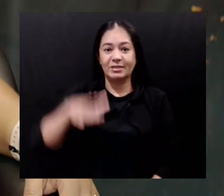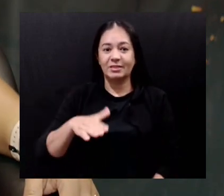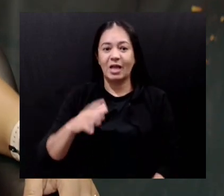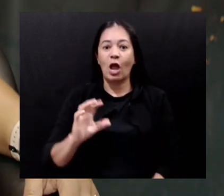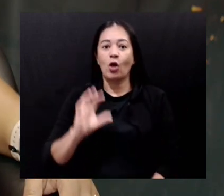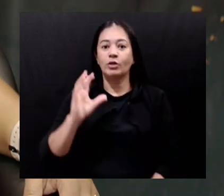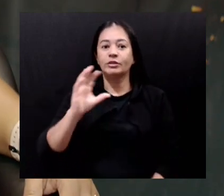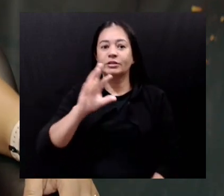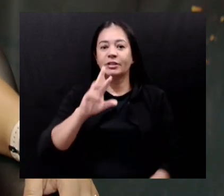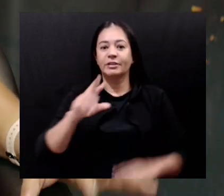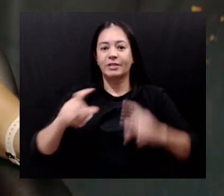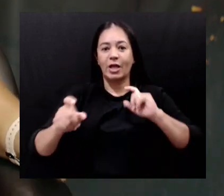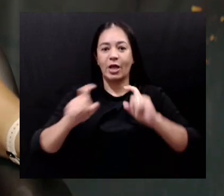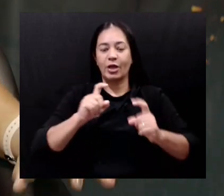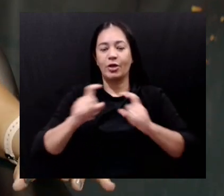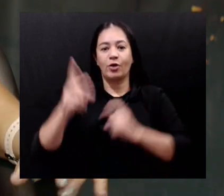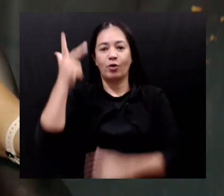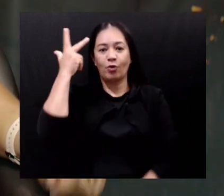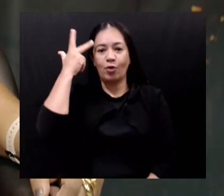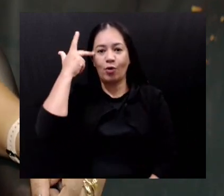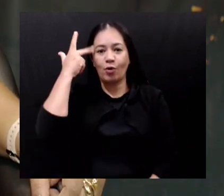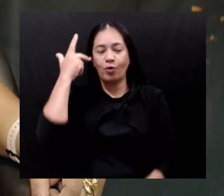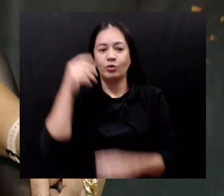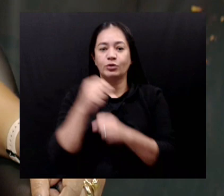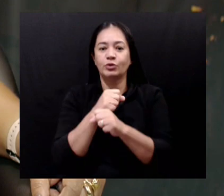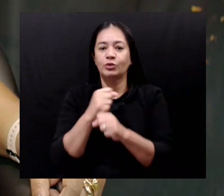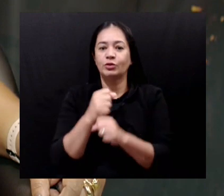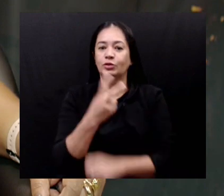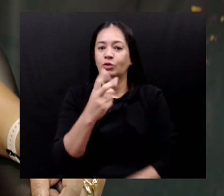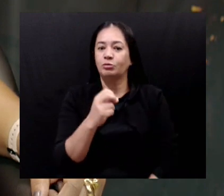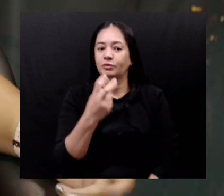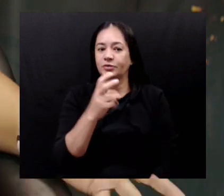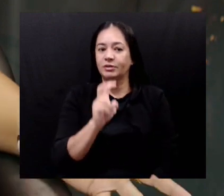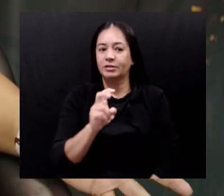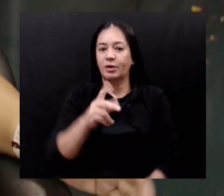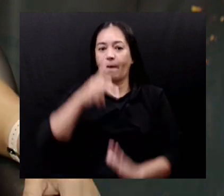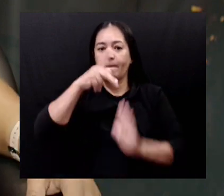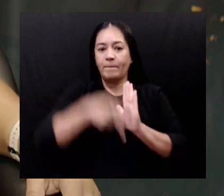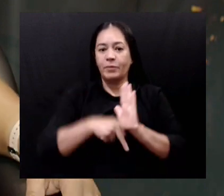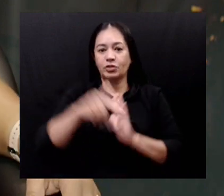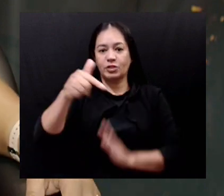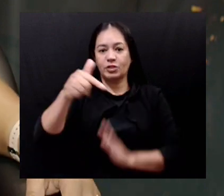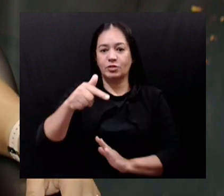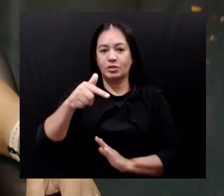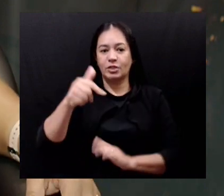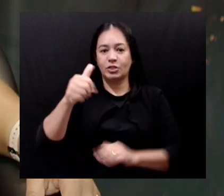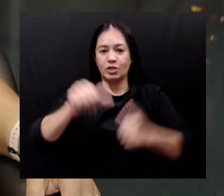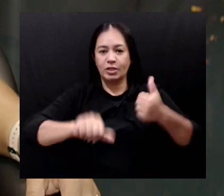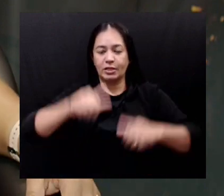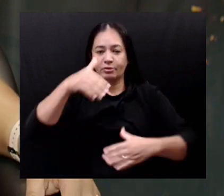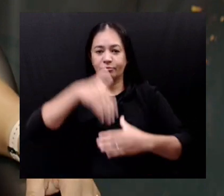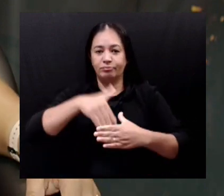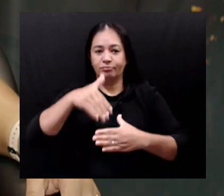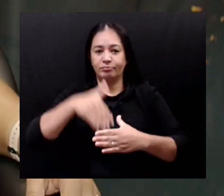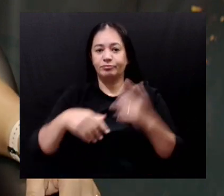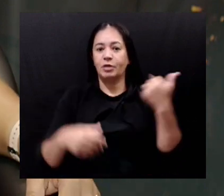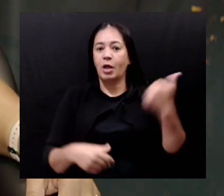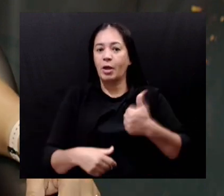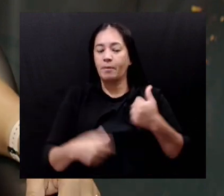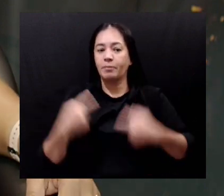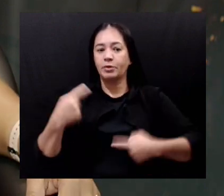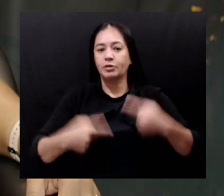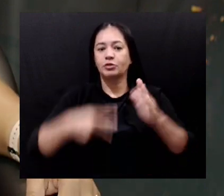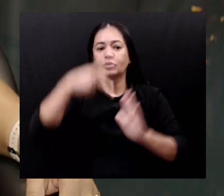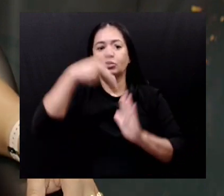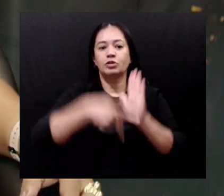ordinária de 2025. 7 projetos devem ser analisados e votados, entre eles, em primeira discussão, o projeto de lei de